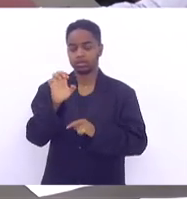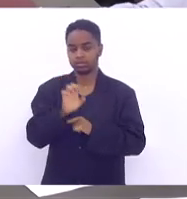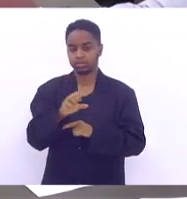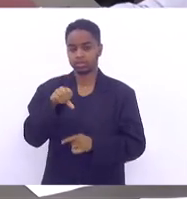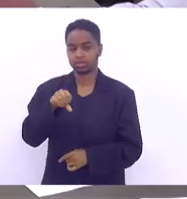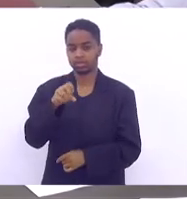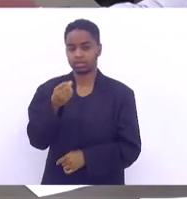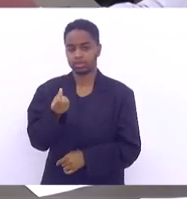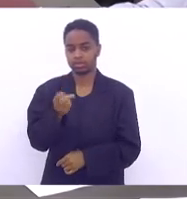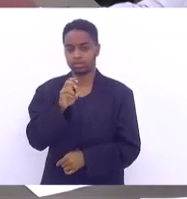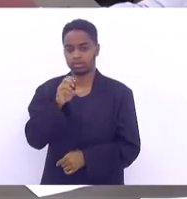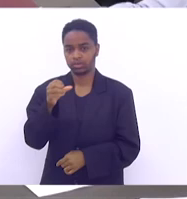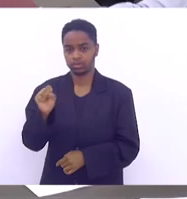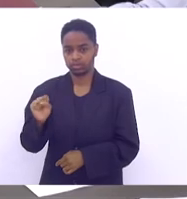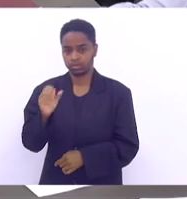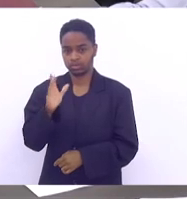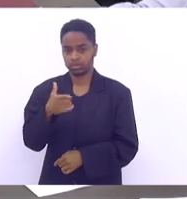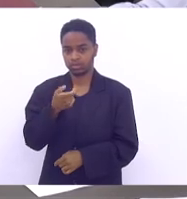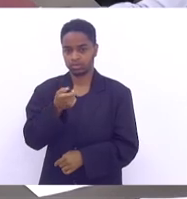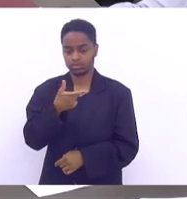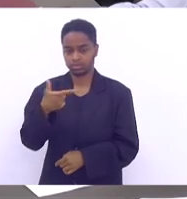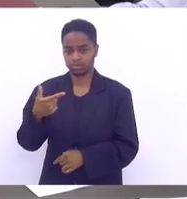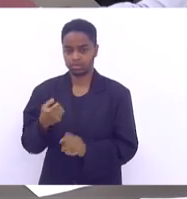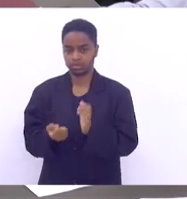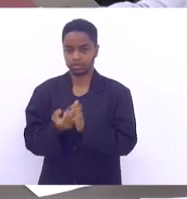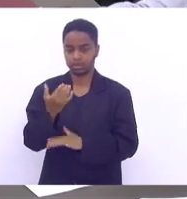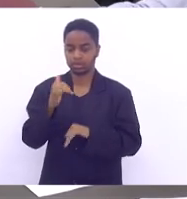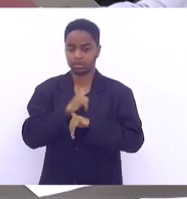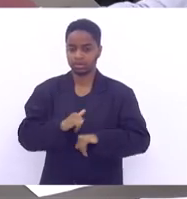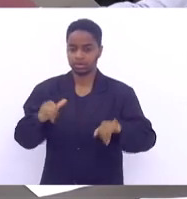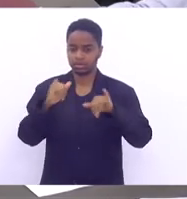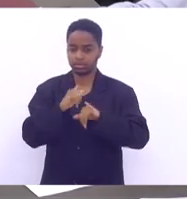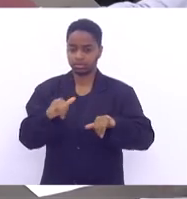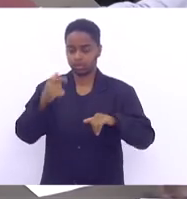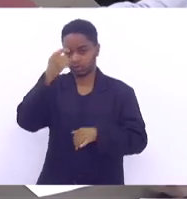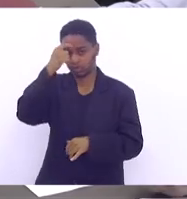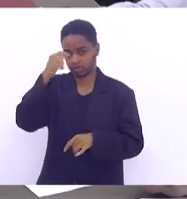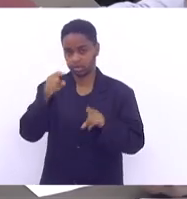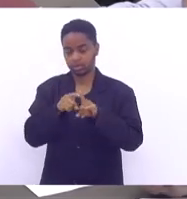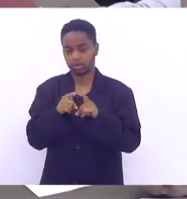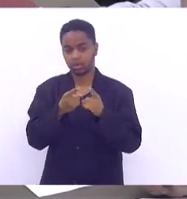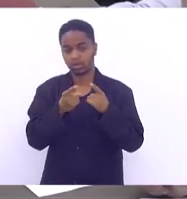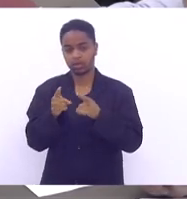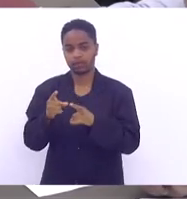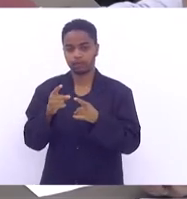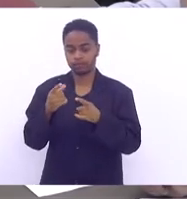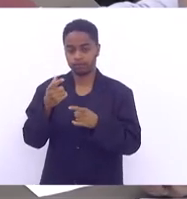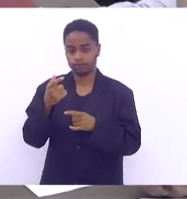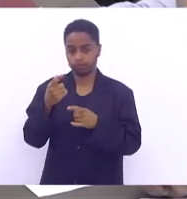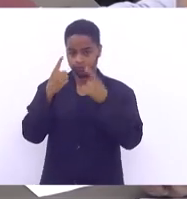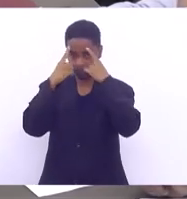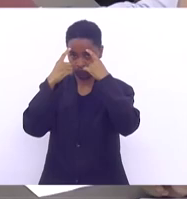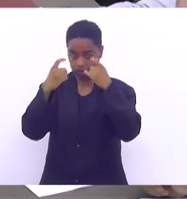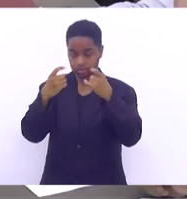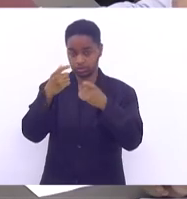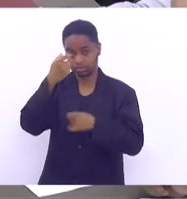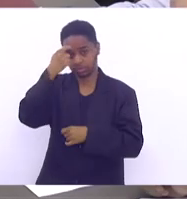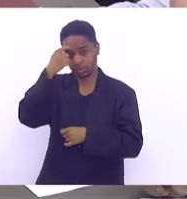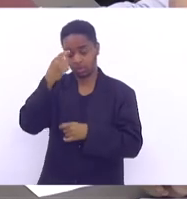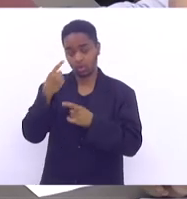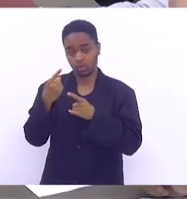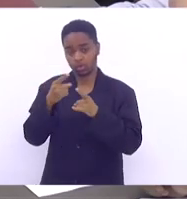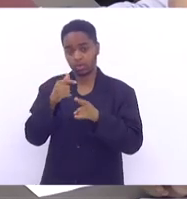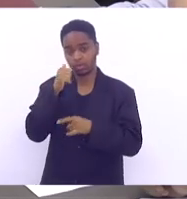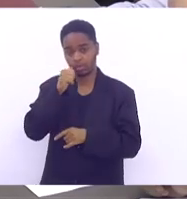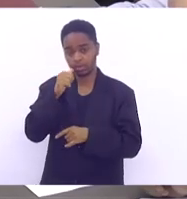9.658 de 22, que institui a campanha de conscientização e combate à violência psicológica praticada contra a mulher para inserir o combate